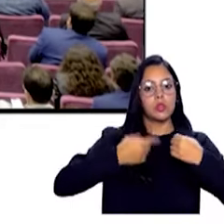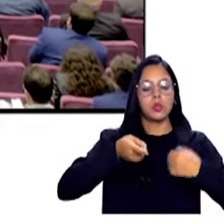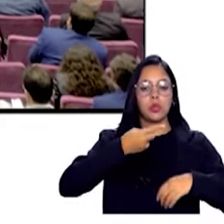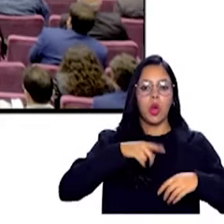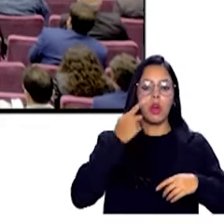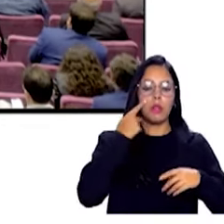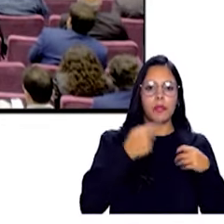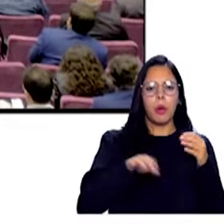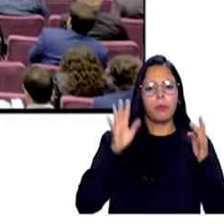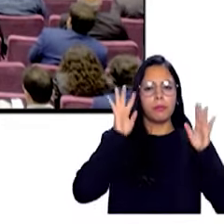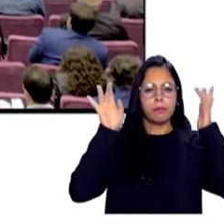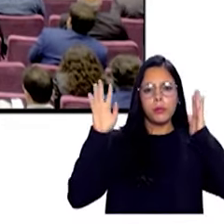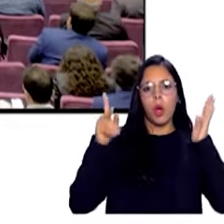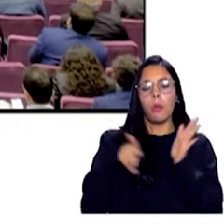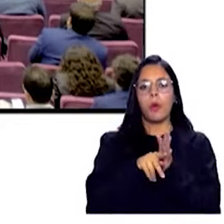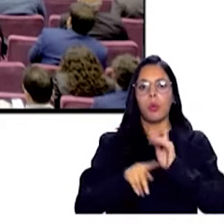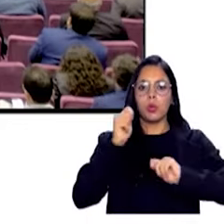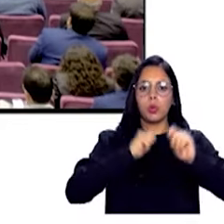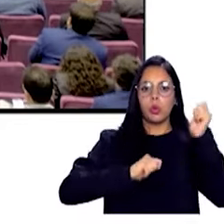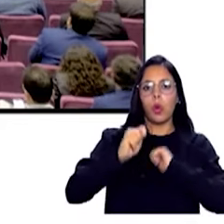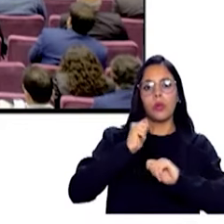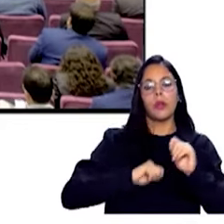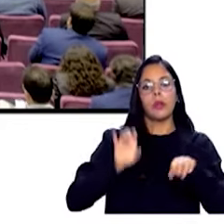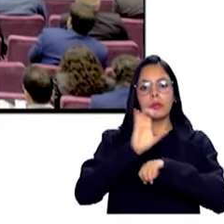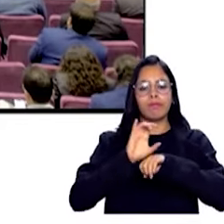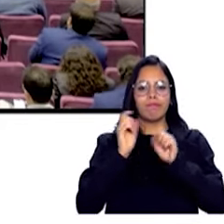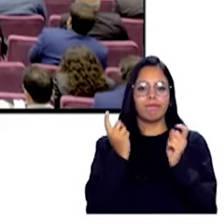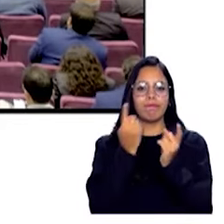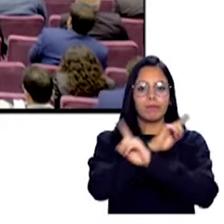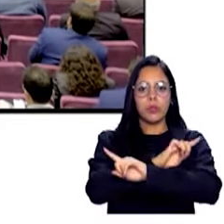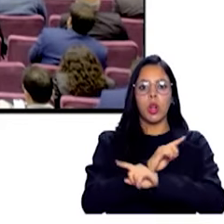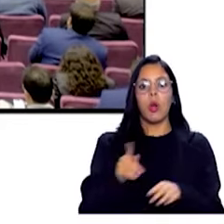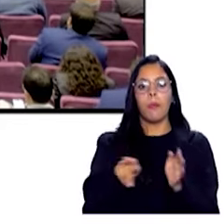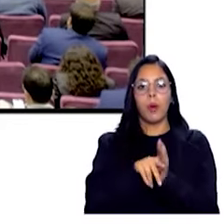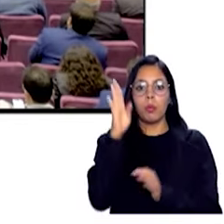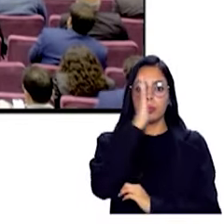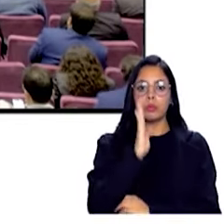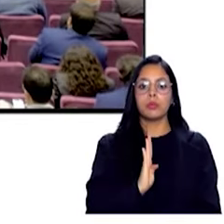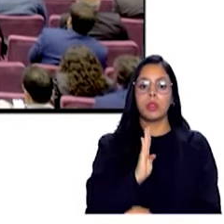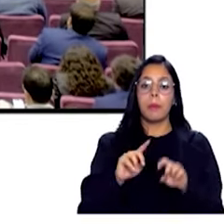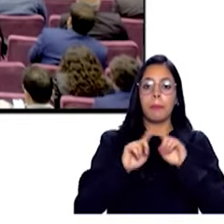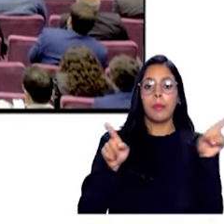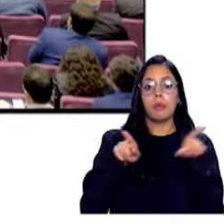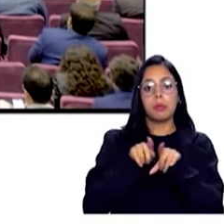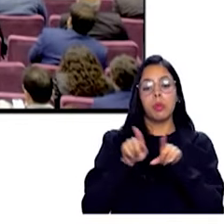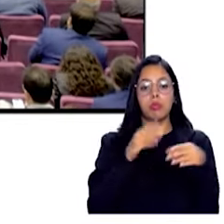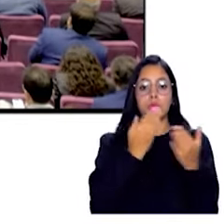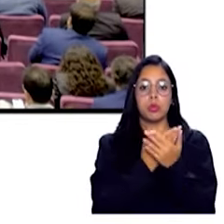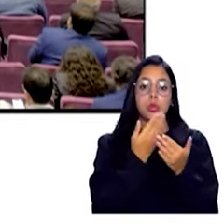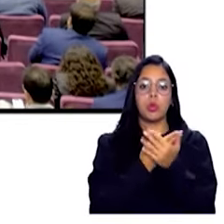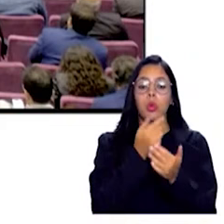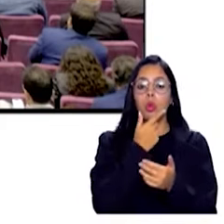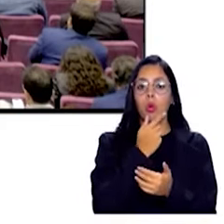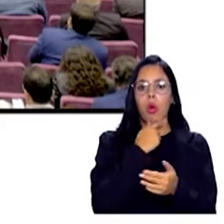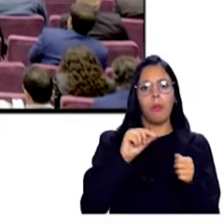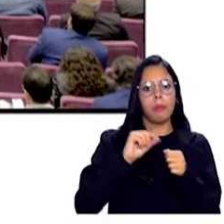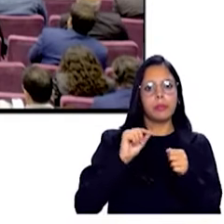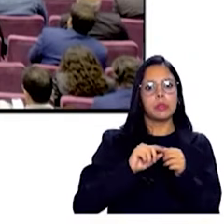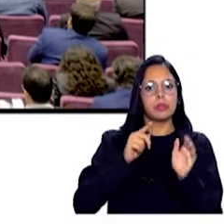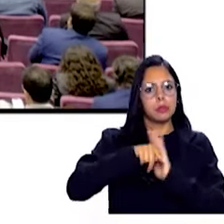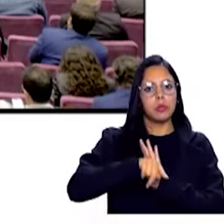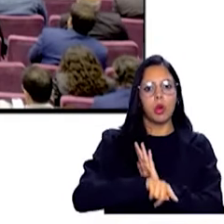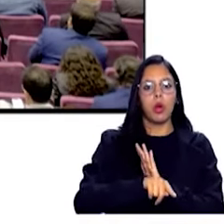da constitucionalidade eh no Brasil mas um estudo que ele fez reflexão sintética